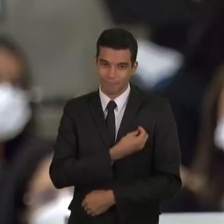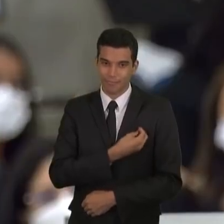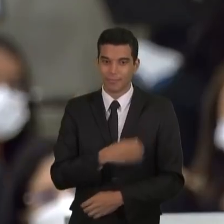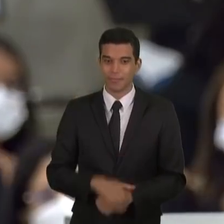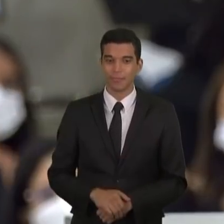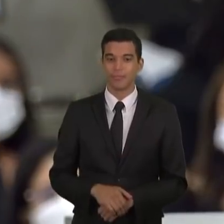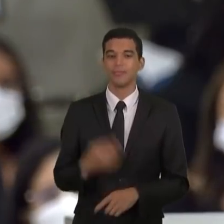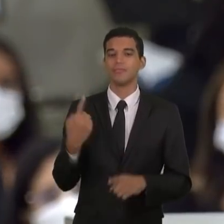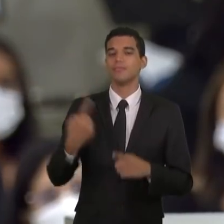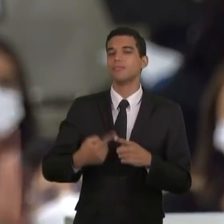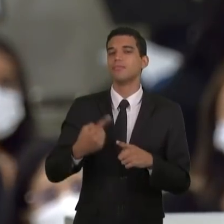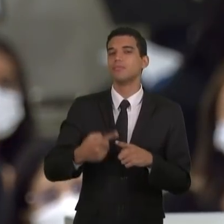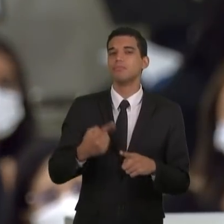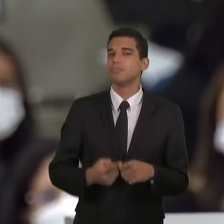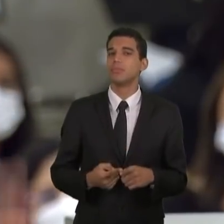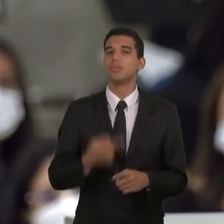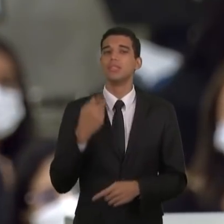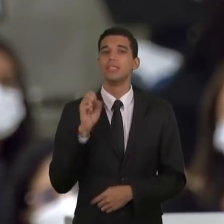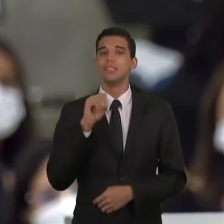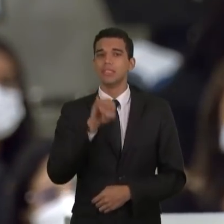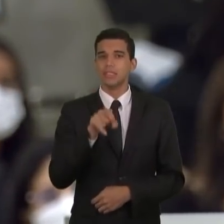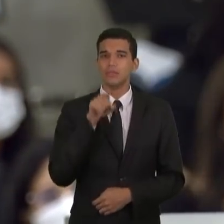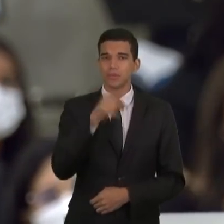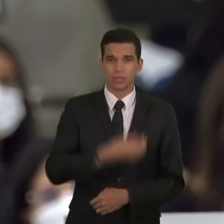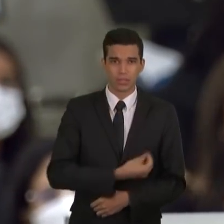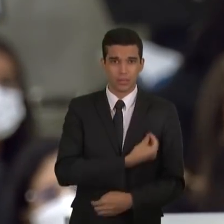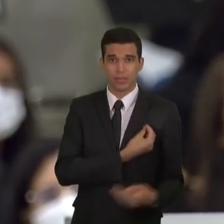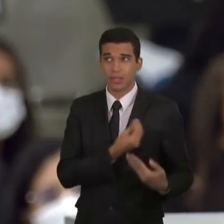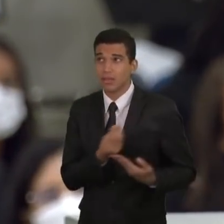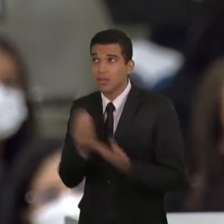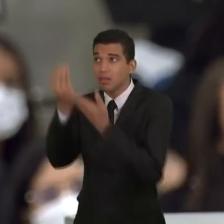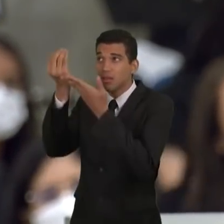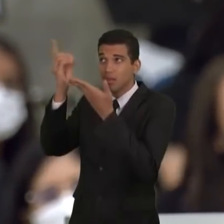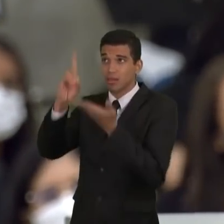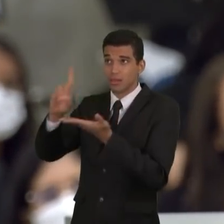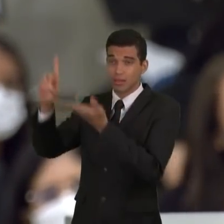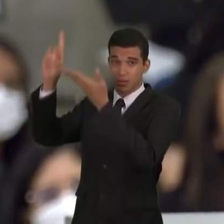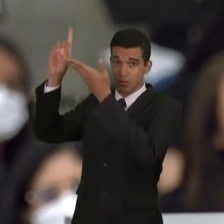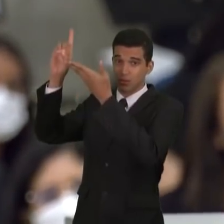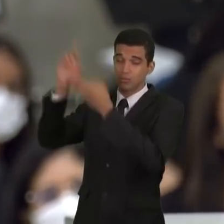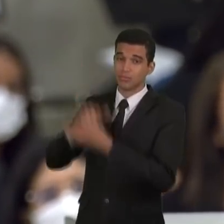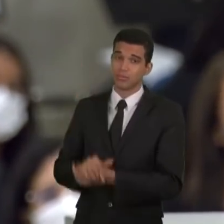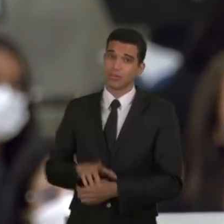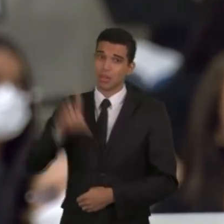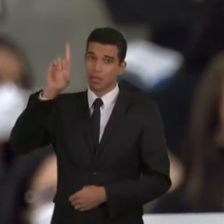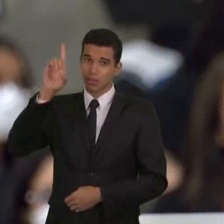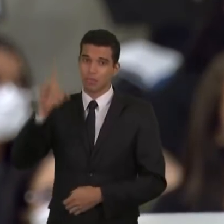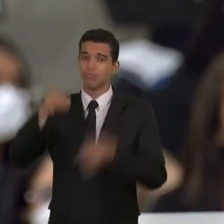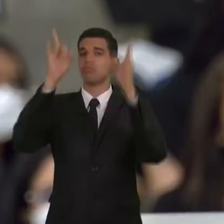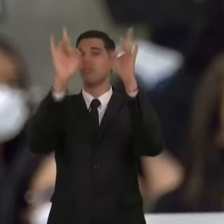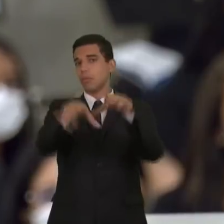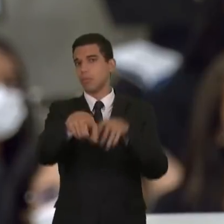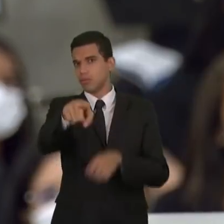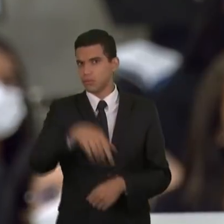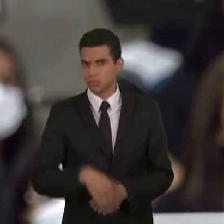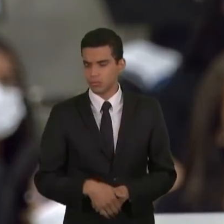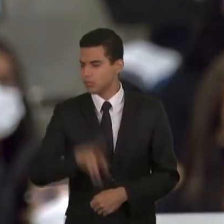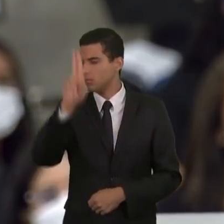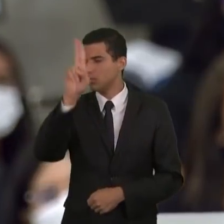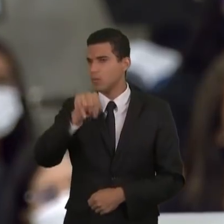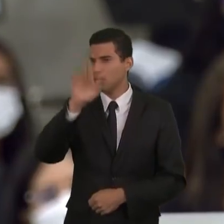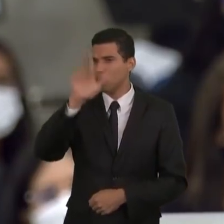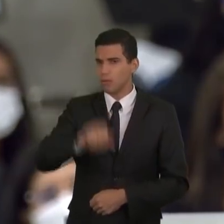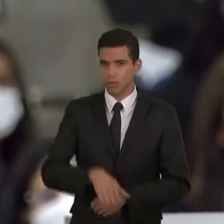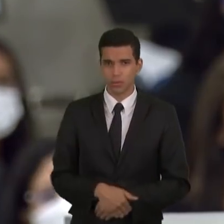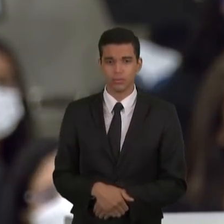machucar quando jogou-se na presença de Deus quem alguém aqui já viu alguém se frustra quando se jogou